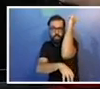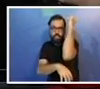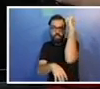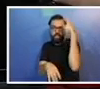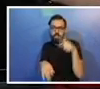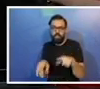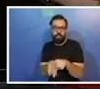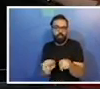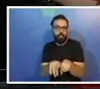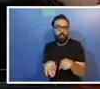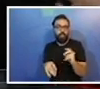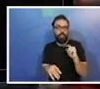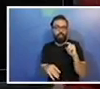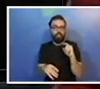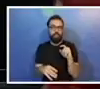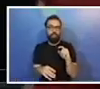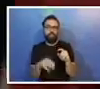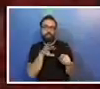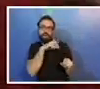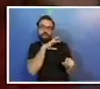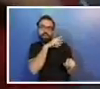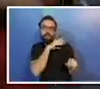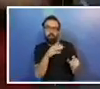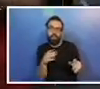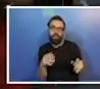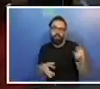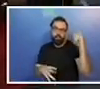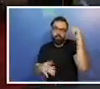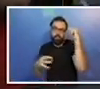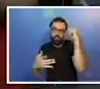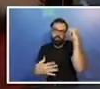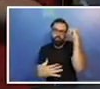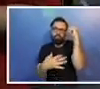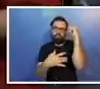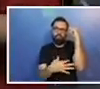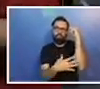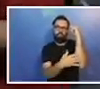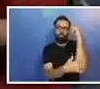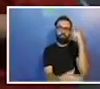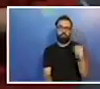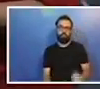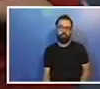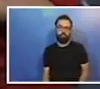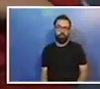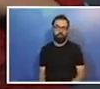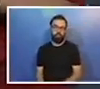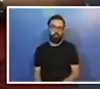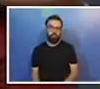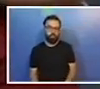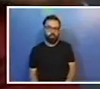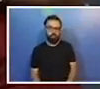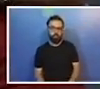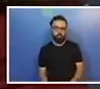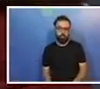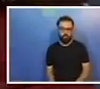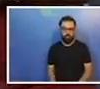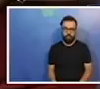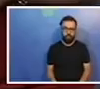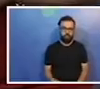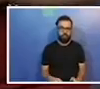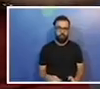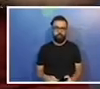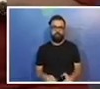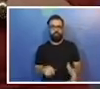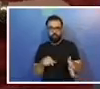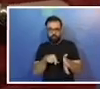também vários seres vivos, né, aquáticos. Analisando o que foi